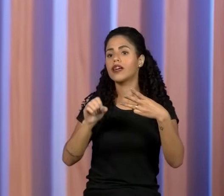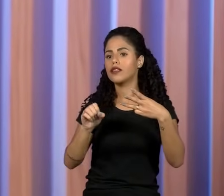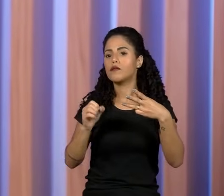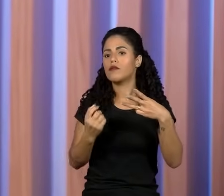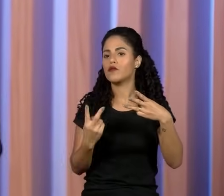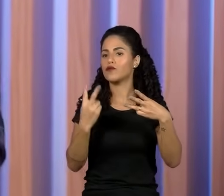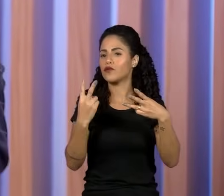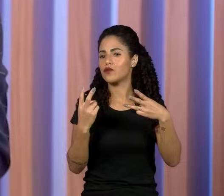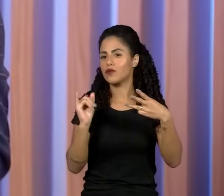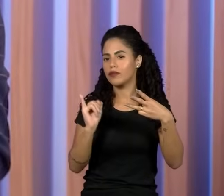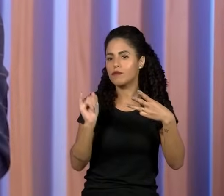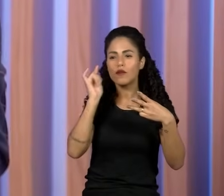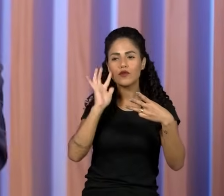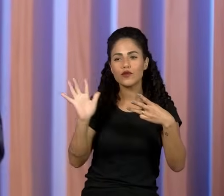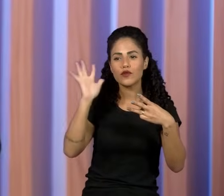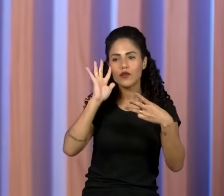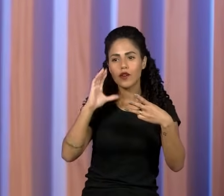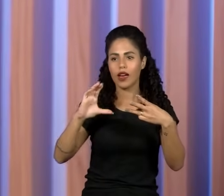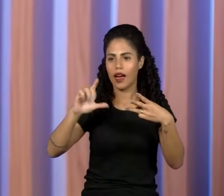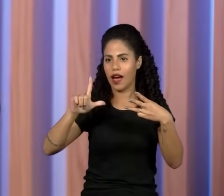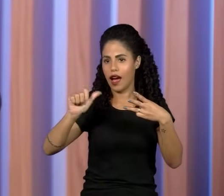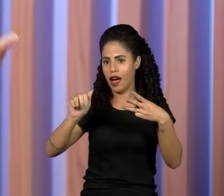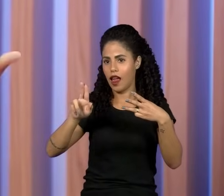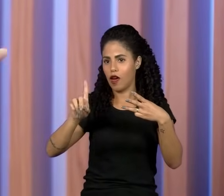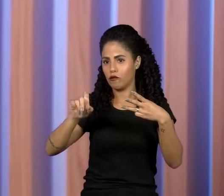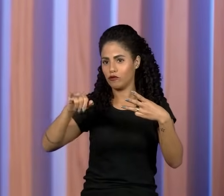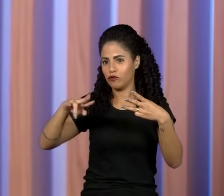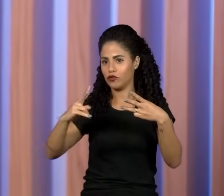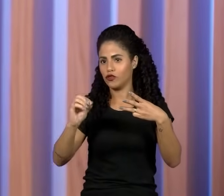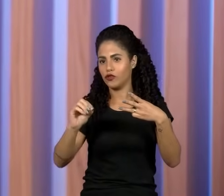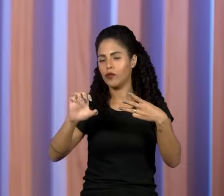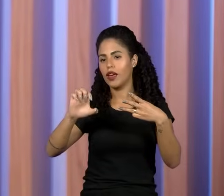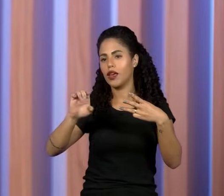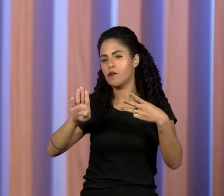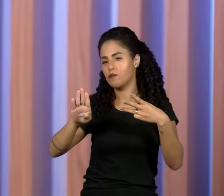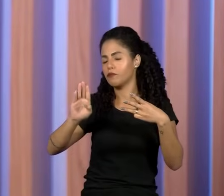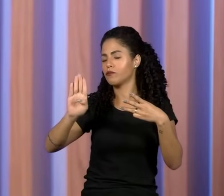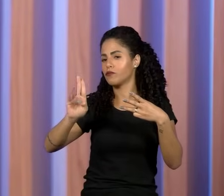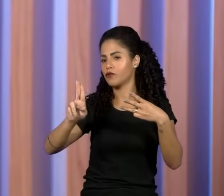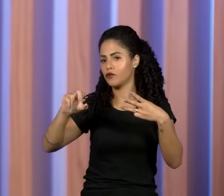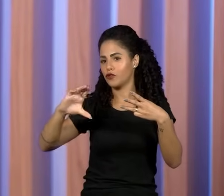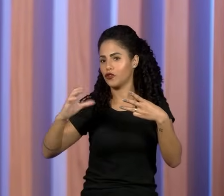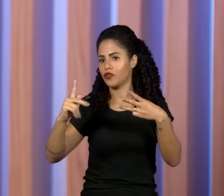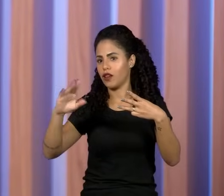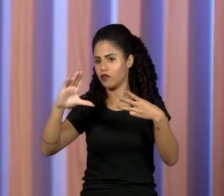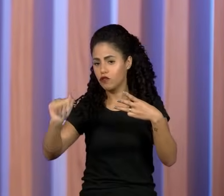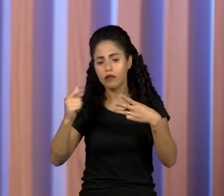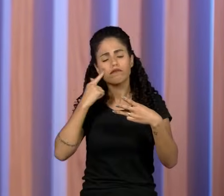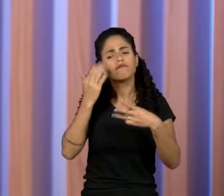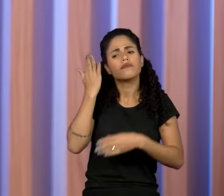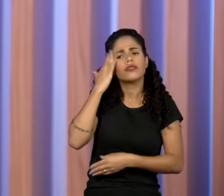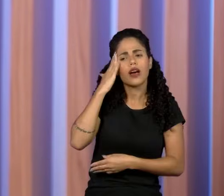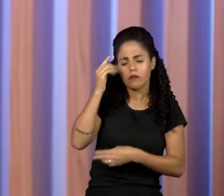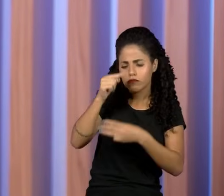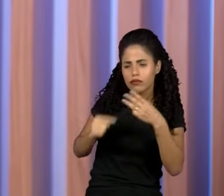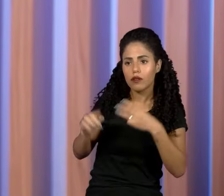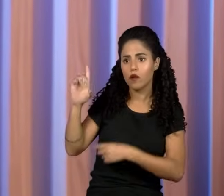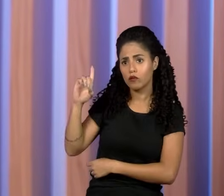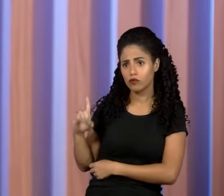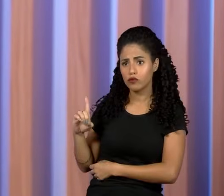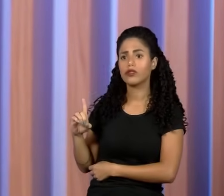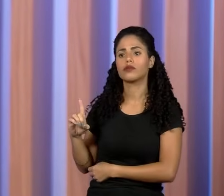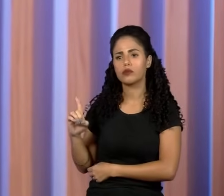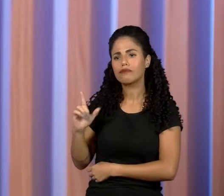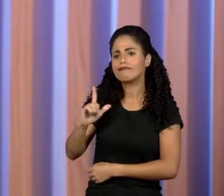negra. Claudinho Bochecha, não necessariamente, mas tem uma coautoria do Júnior Vieira, que é um diretor negro